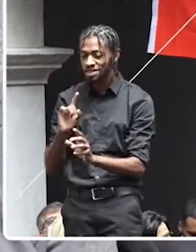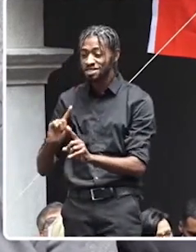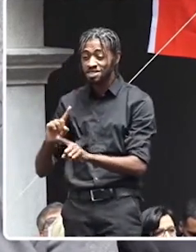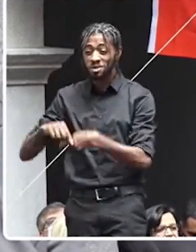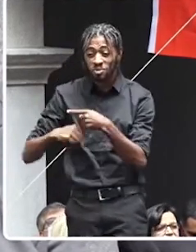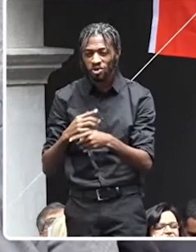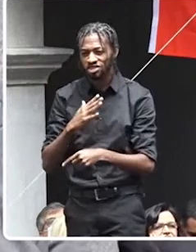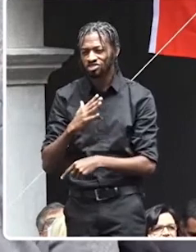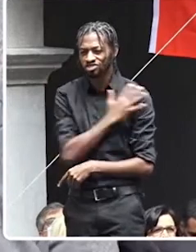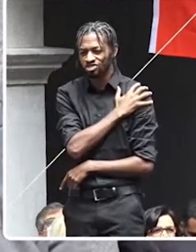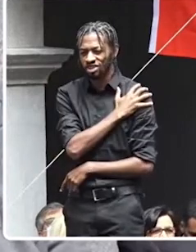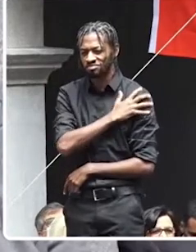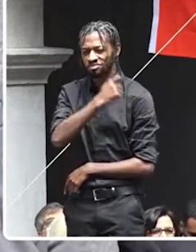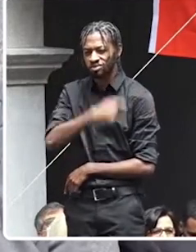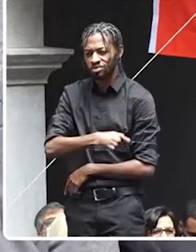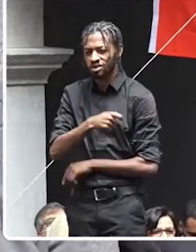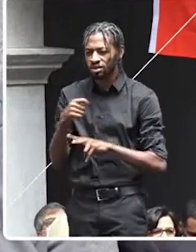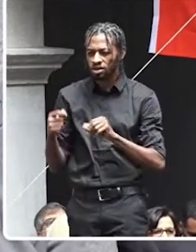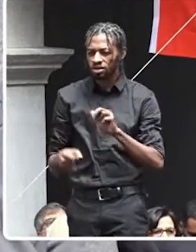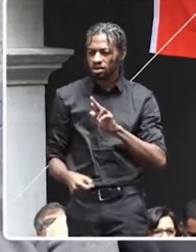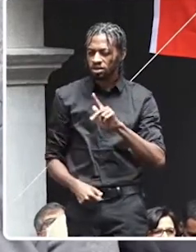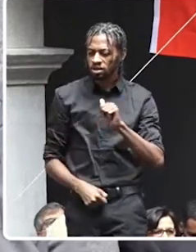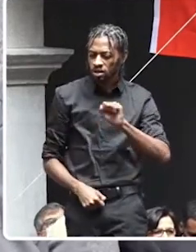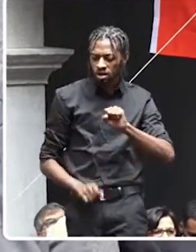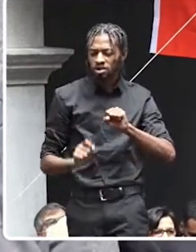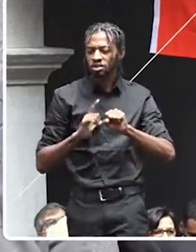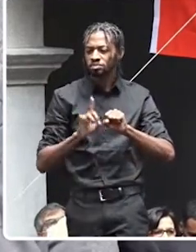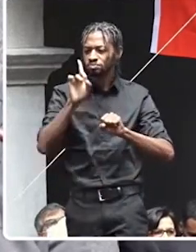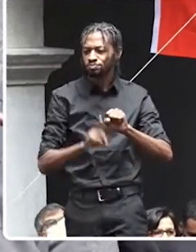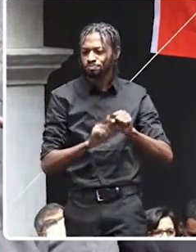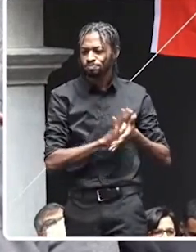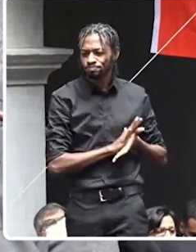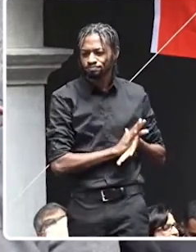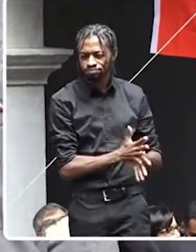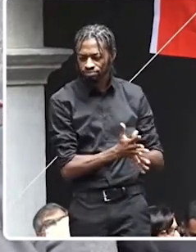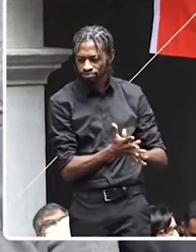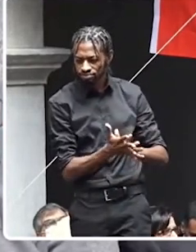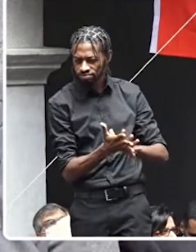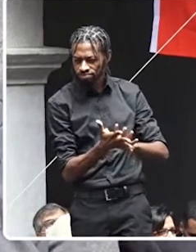pós-ditadura Vargas que teve os seus direitos tolhidos e ameaçados.